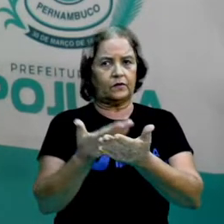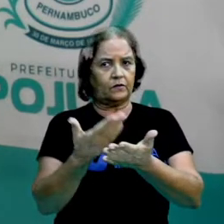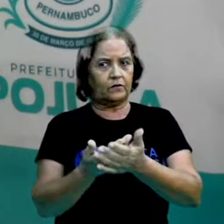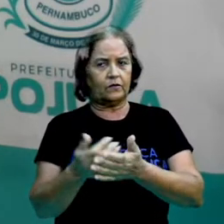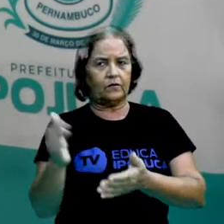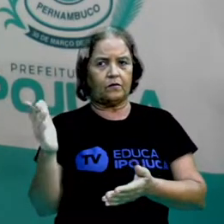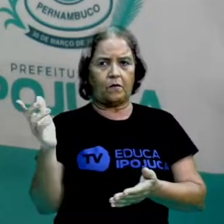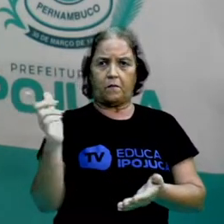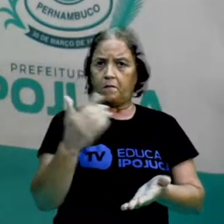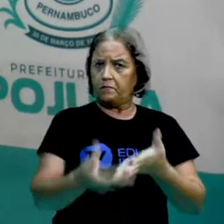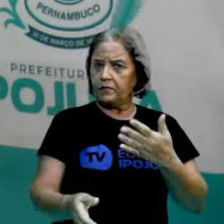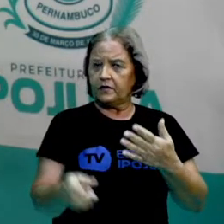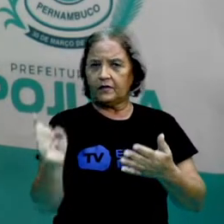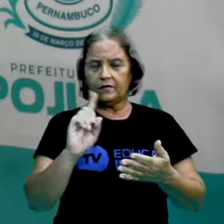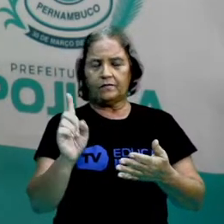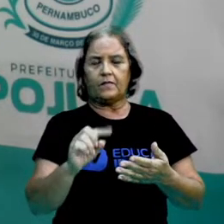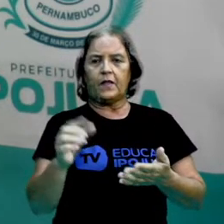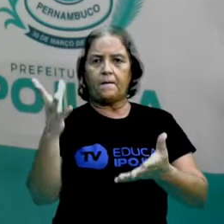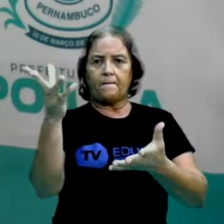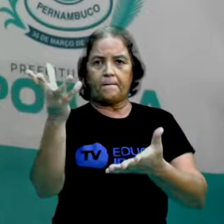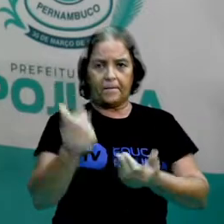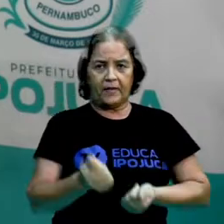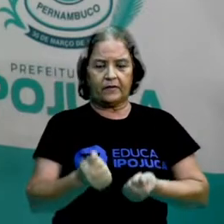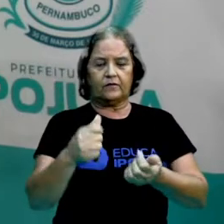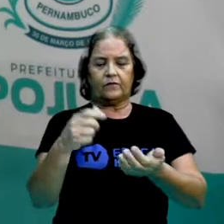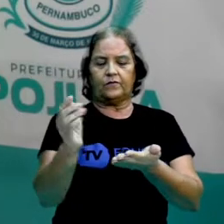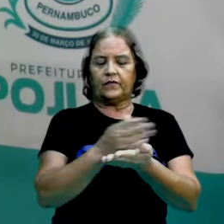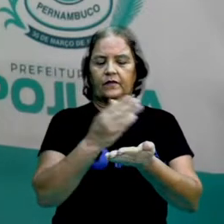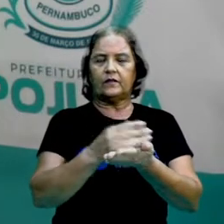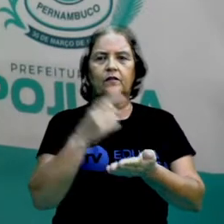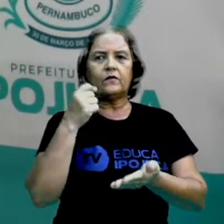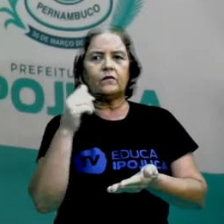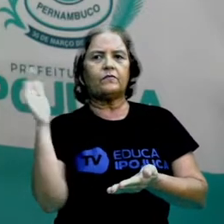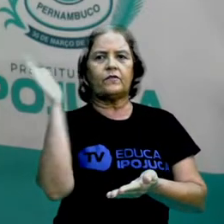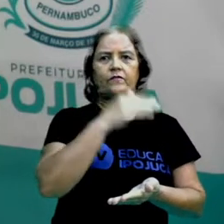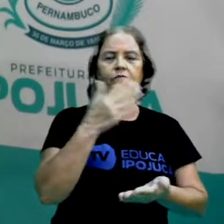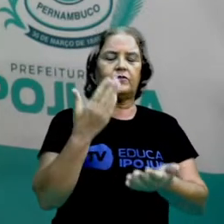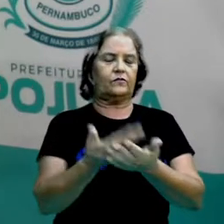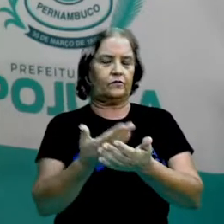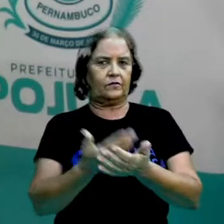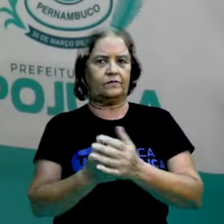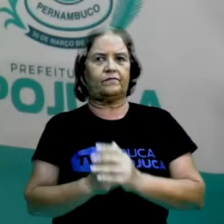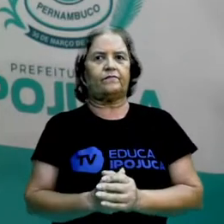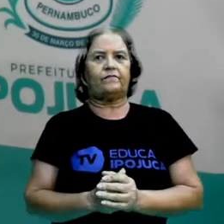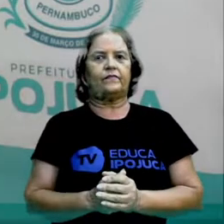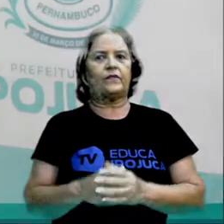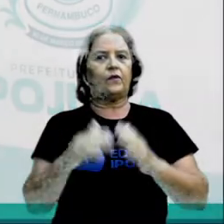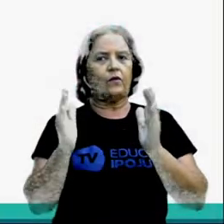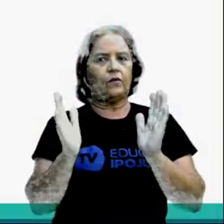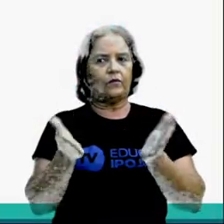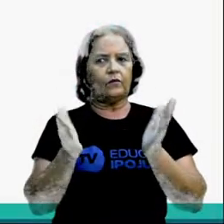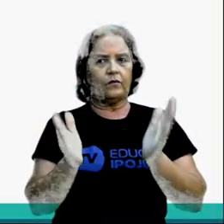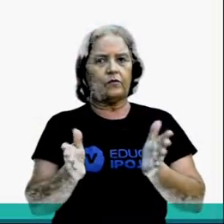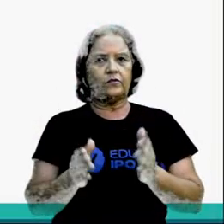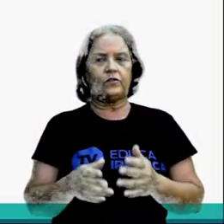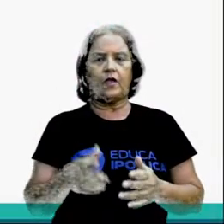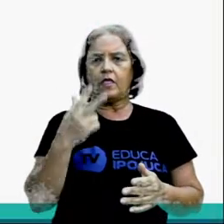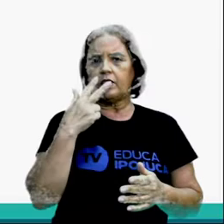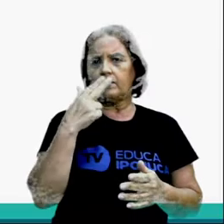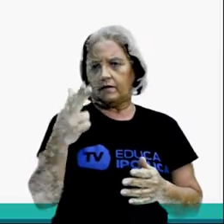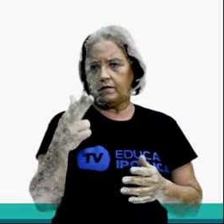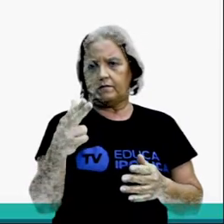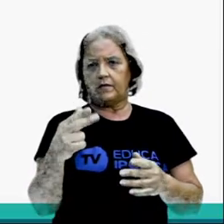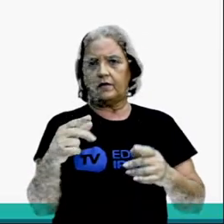perca tempo, pegue o caderno, o lápis e vamos estudar. A aula de hoje é sobre semelhança